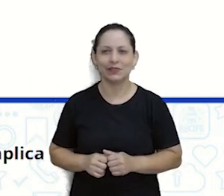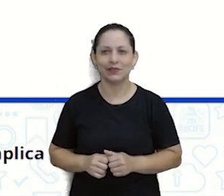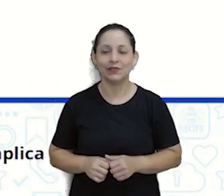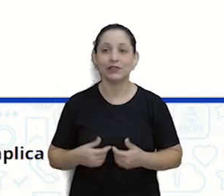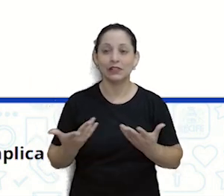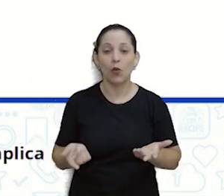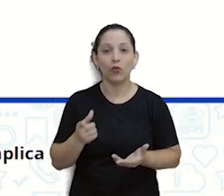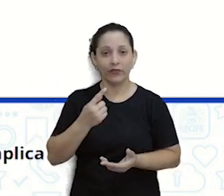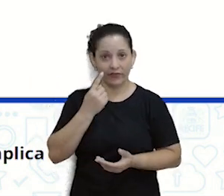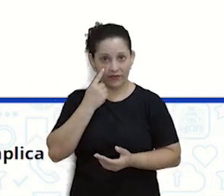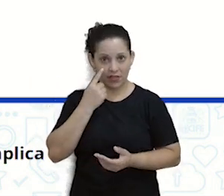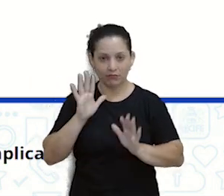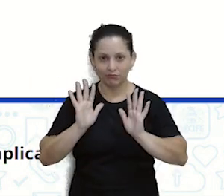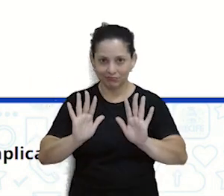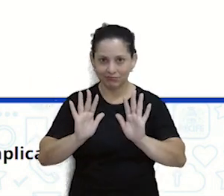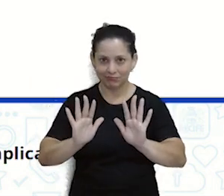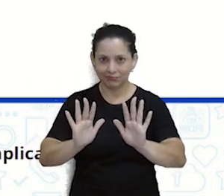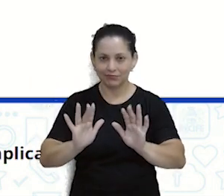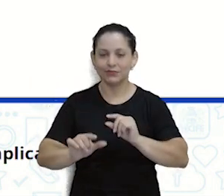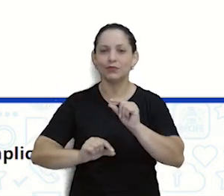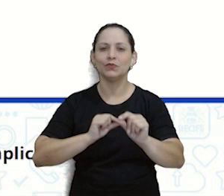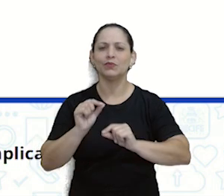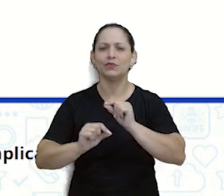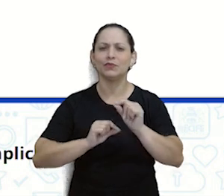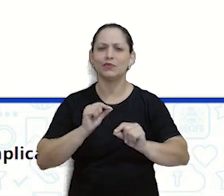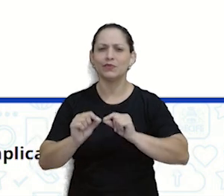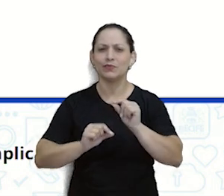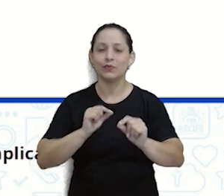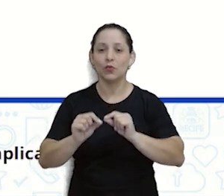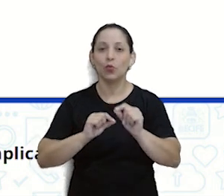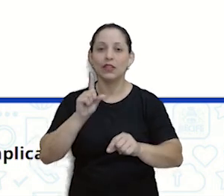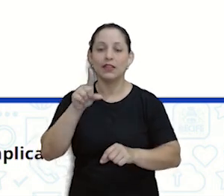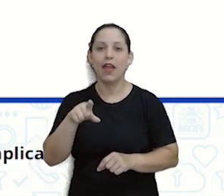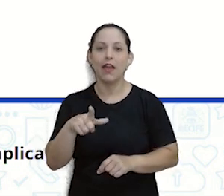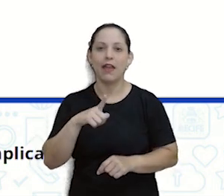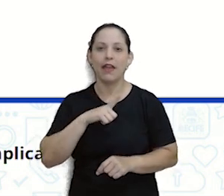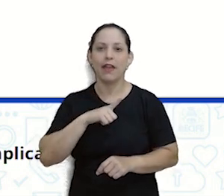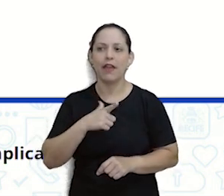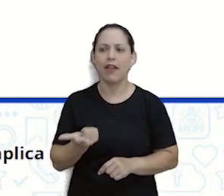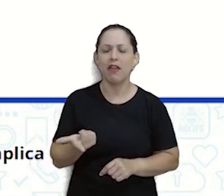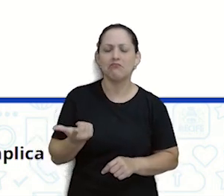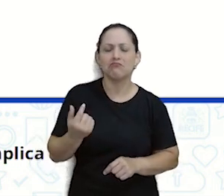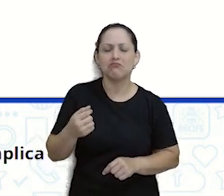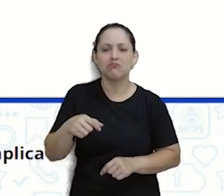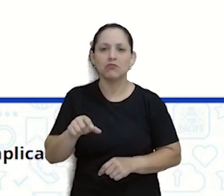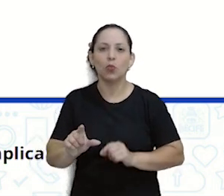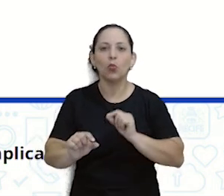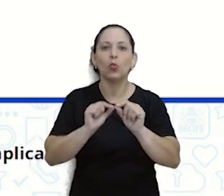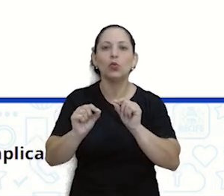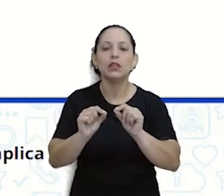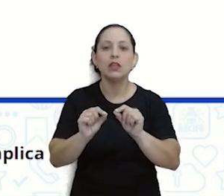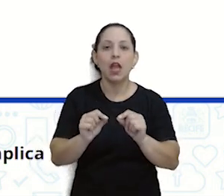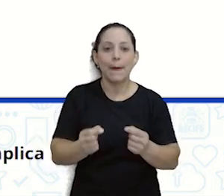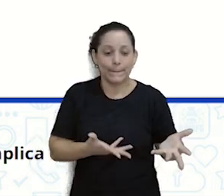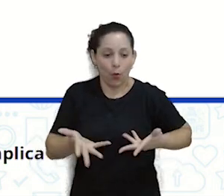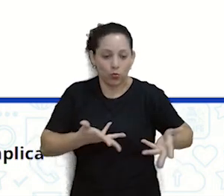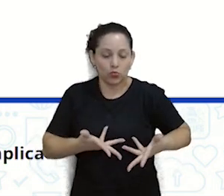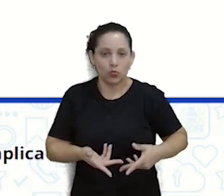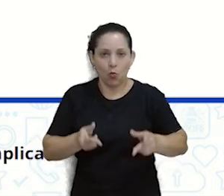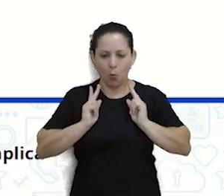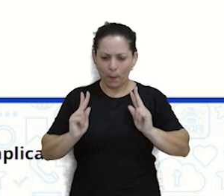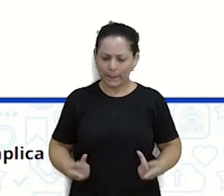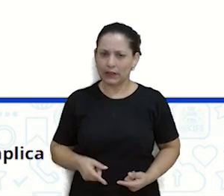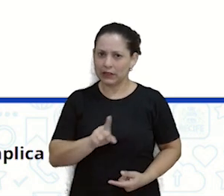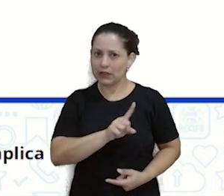global. Mas espera aí, vamos entender isso melhor. O efeito estufa não é, a princípio, causado pelo homem. Afinal, é um